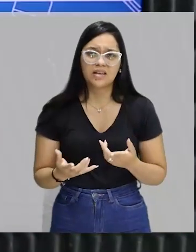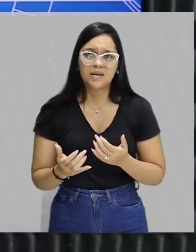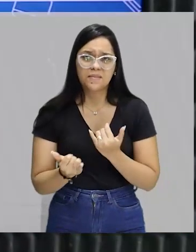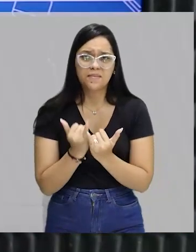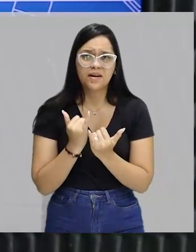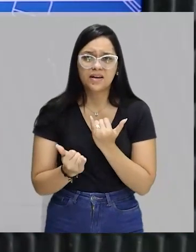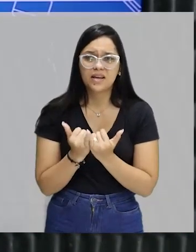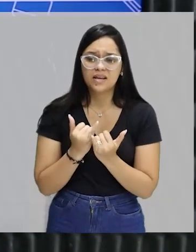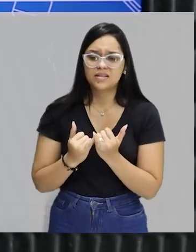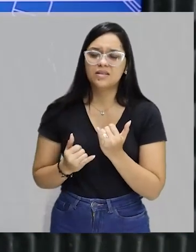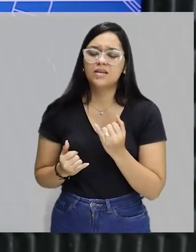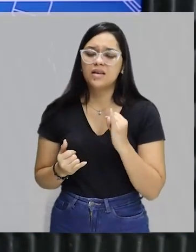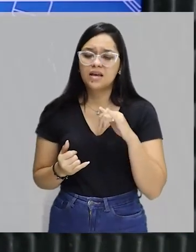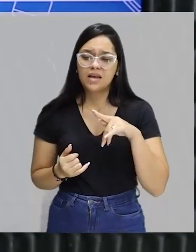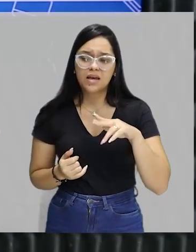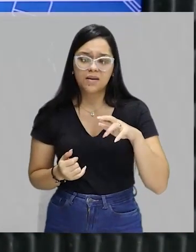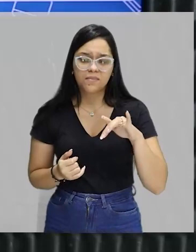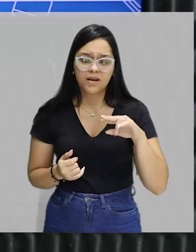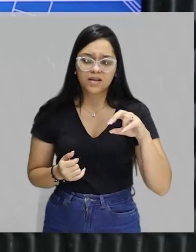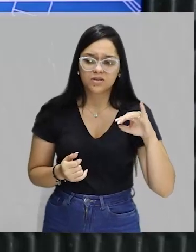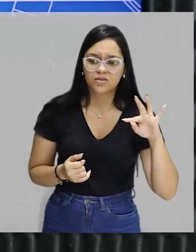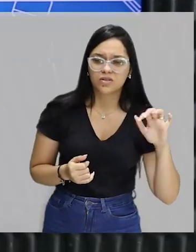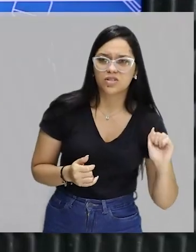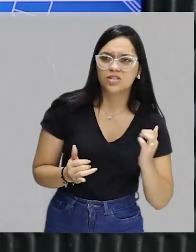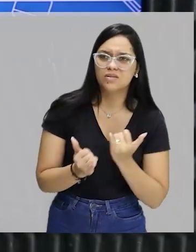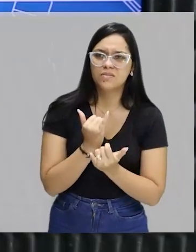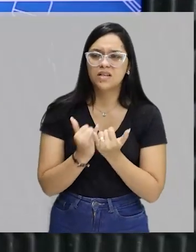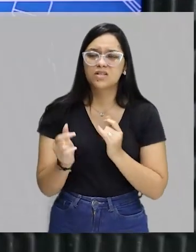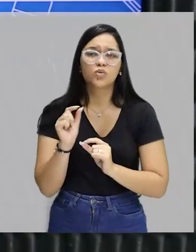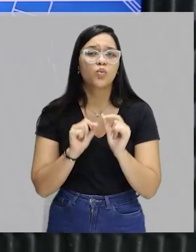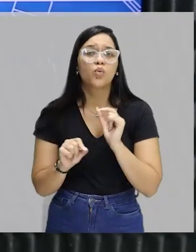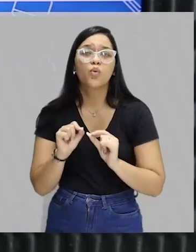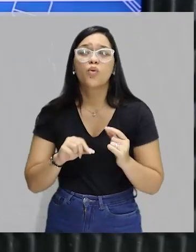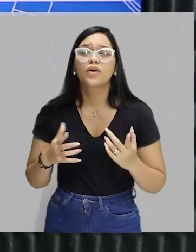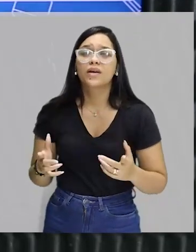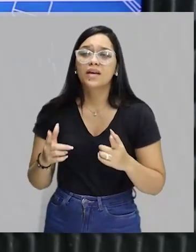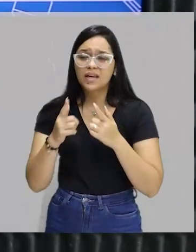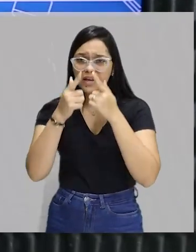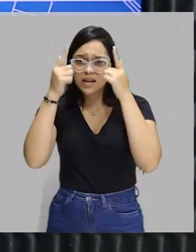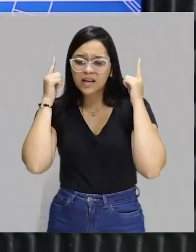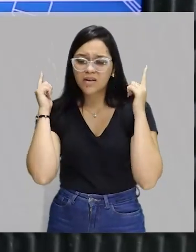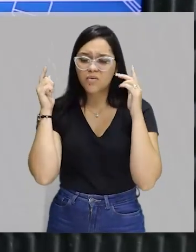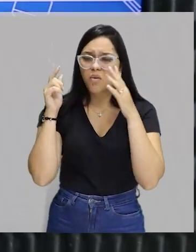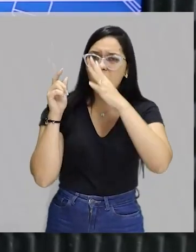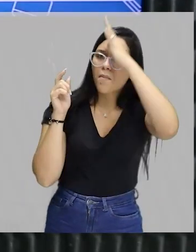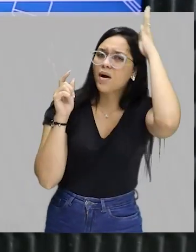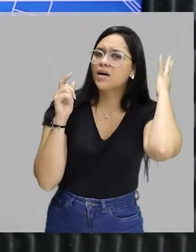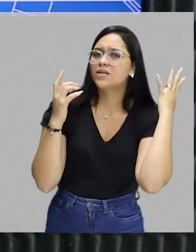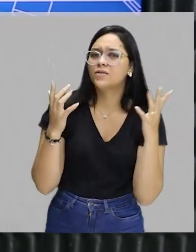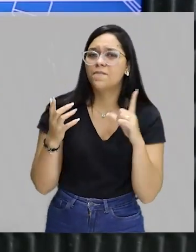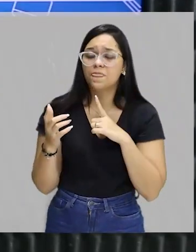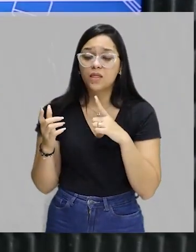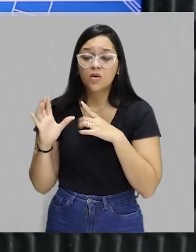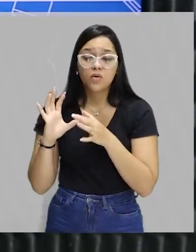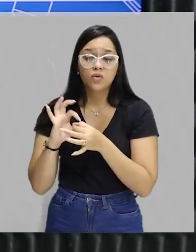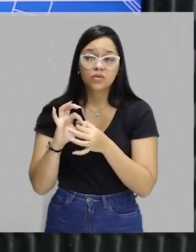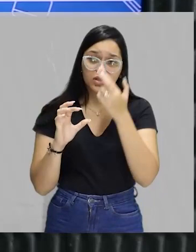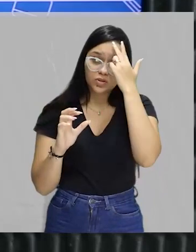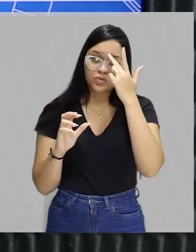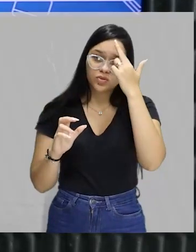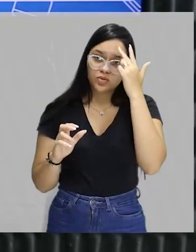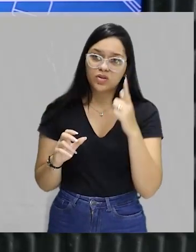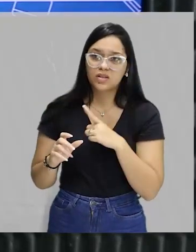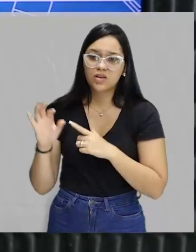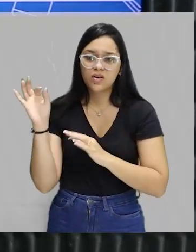parece impressionista, parece surrealista, é mais contemporâneo, é mais grego, é mais romano. O contexto histórico, a